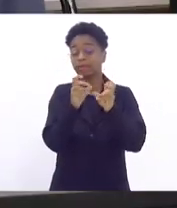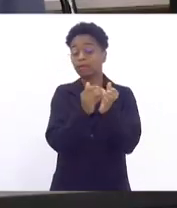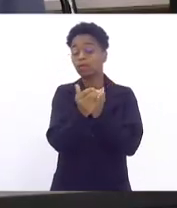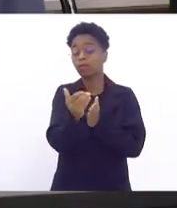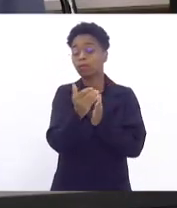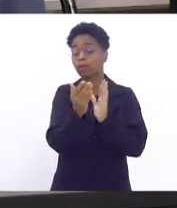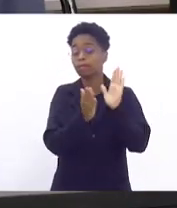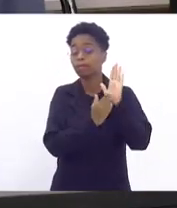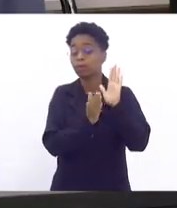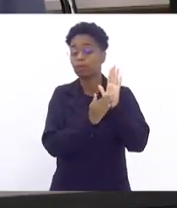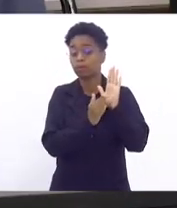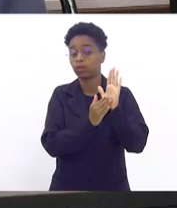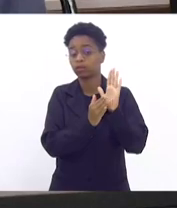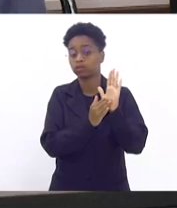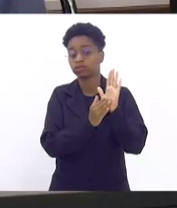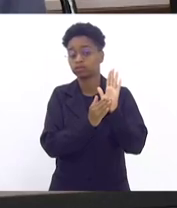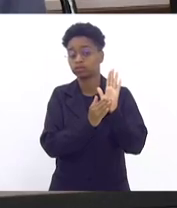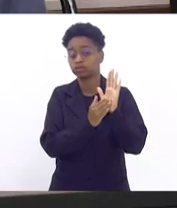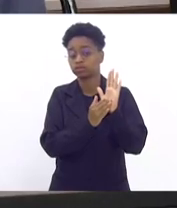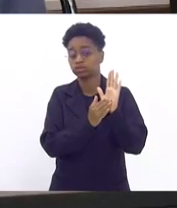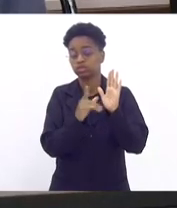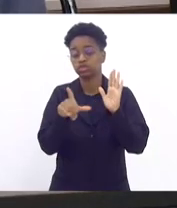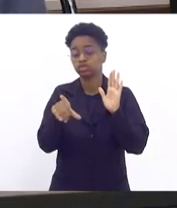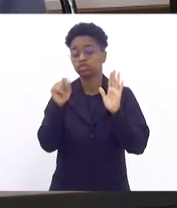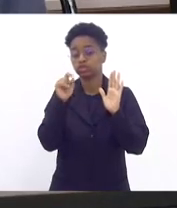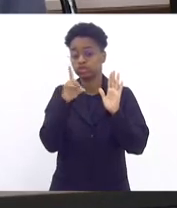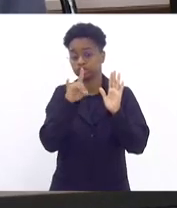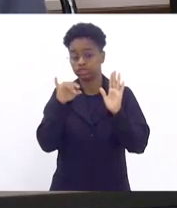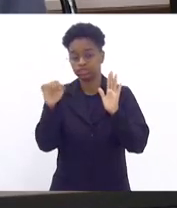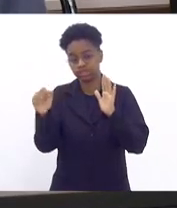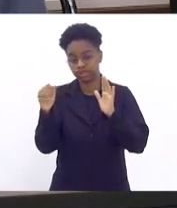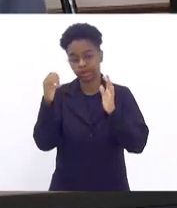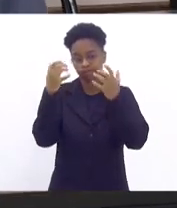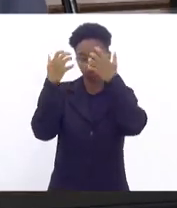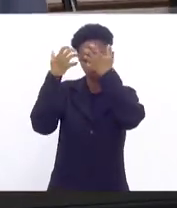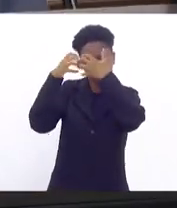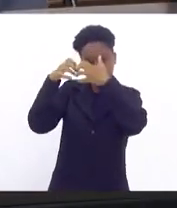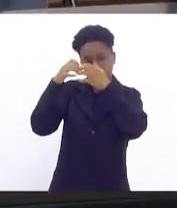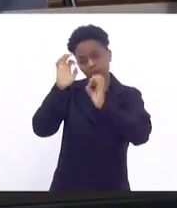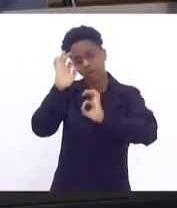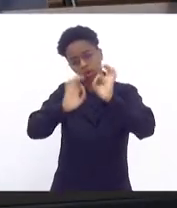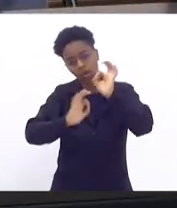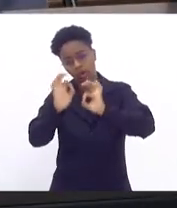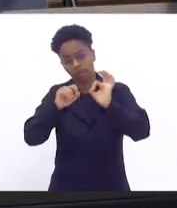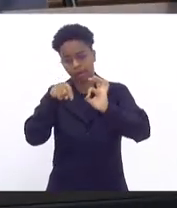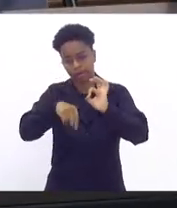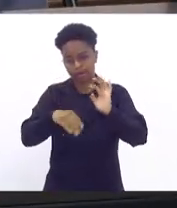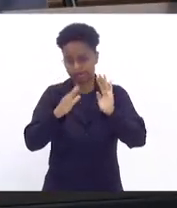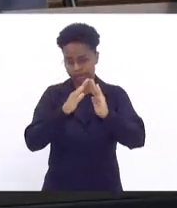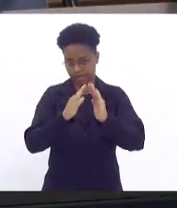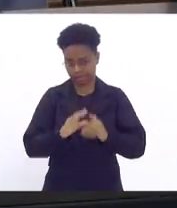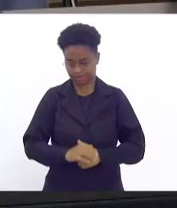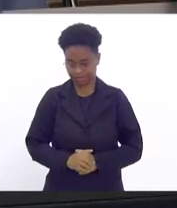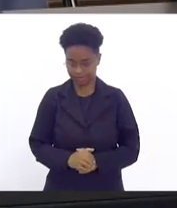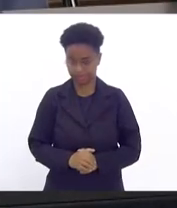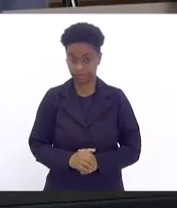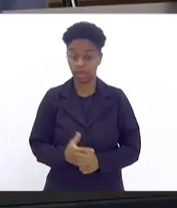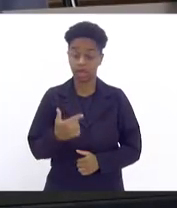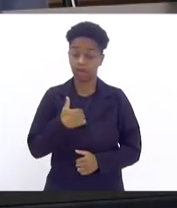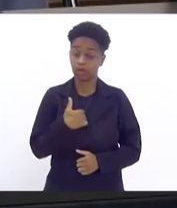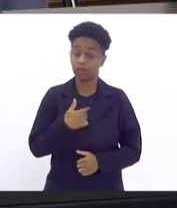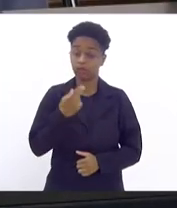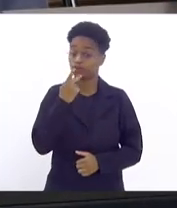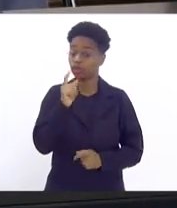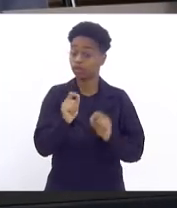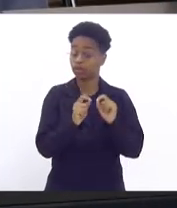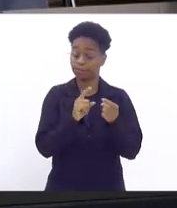vossa proposta de dar um dia para reflexão e arrumação da casa eu quero dizer o seguinte primeiro